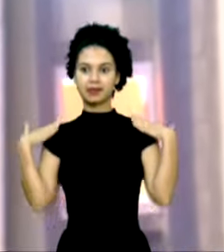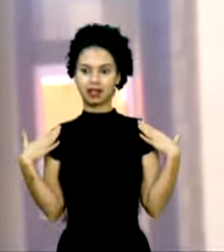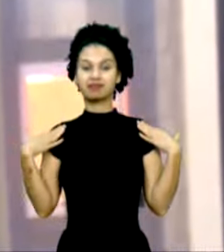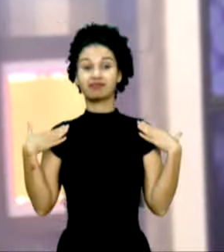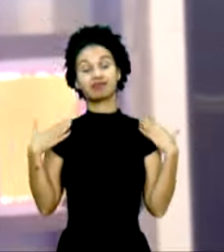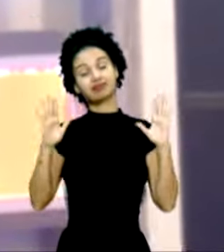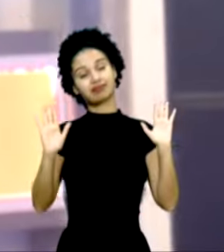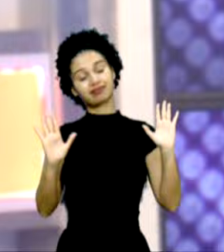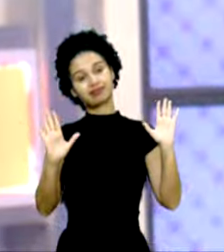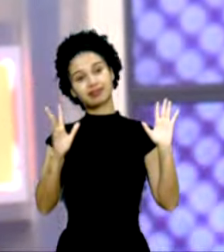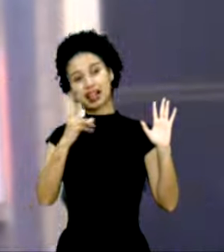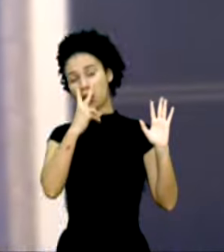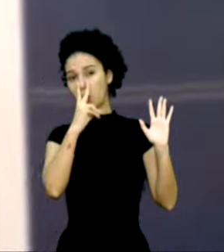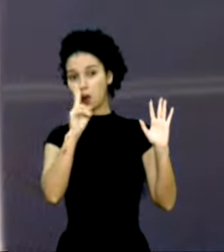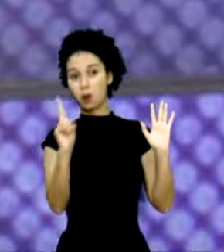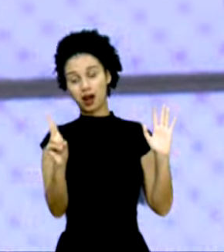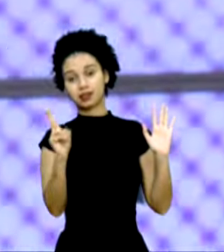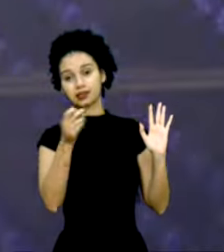Então, eu acho que...